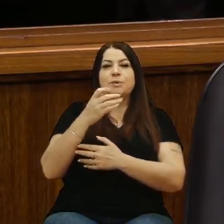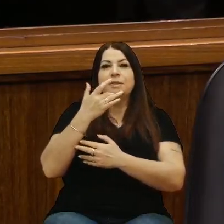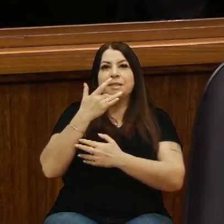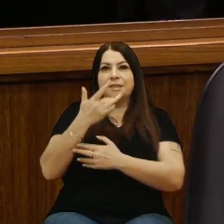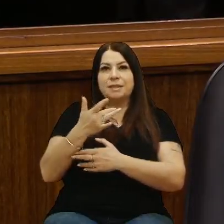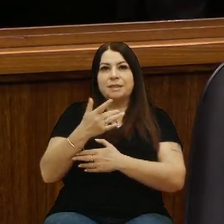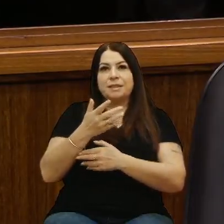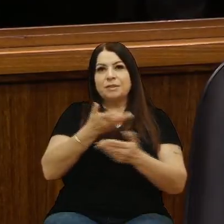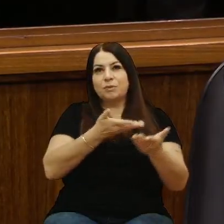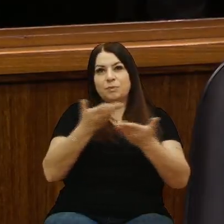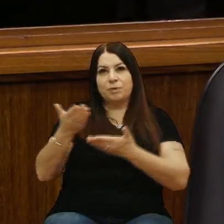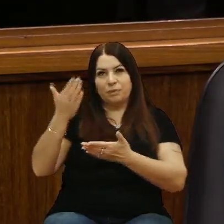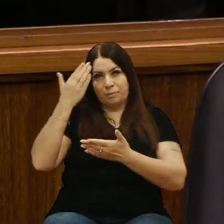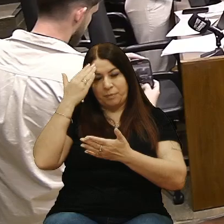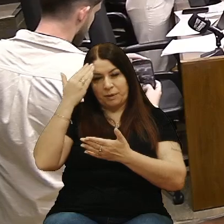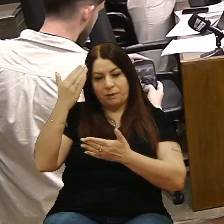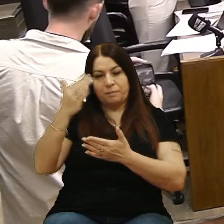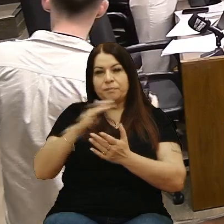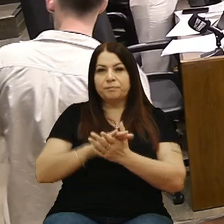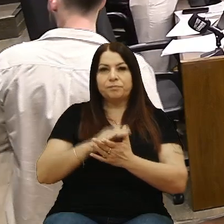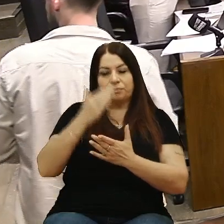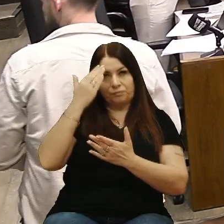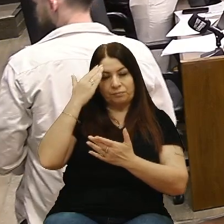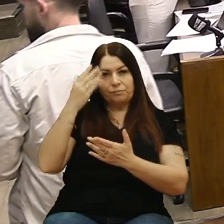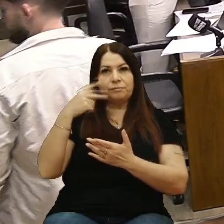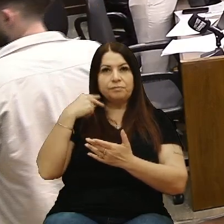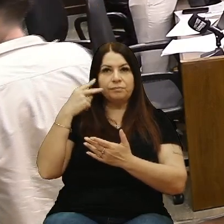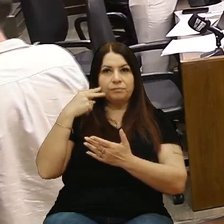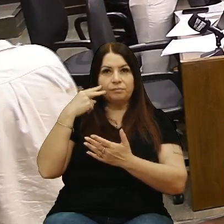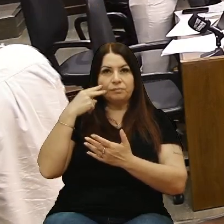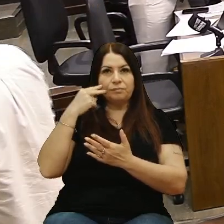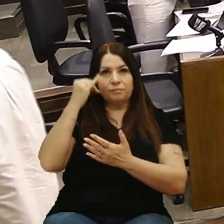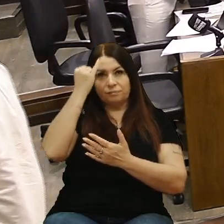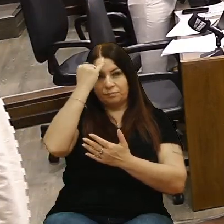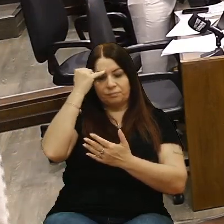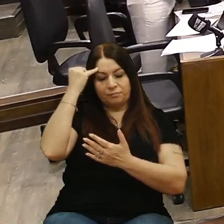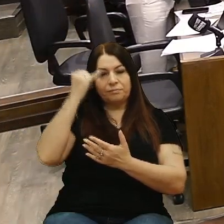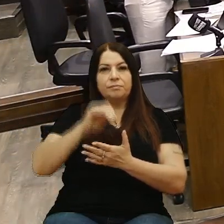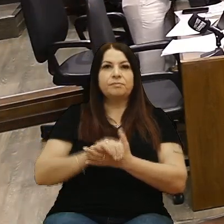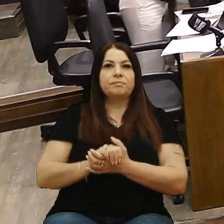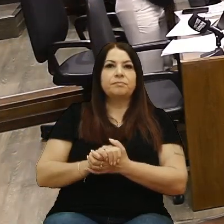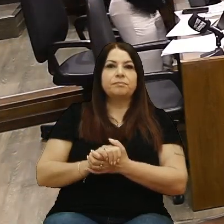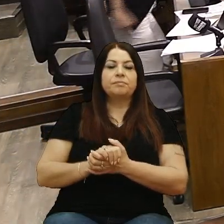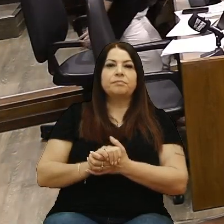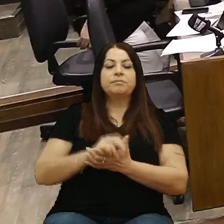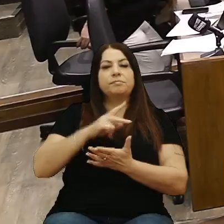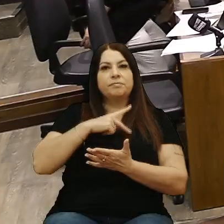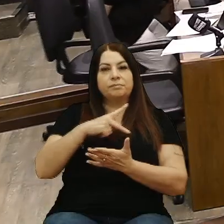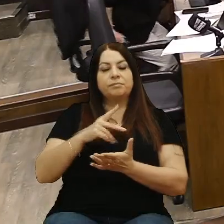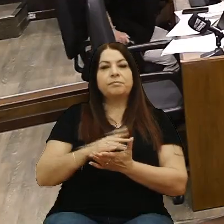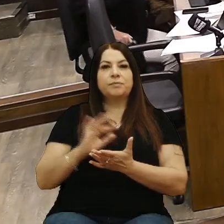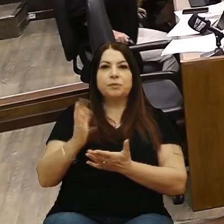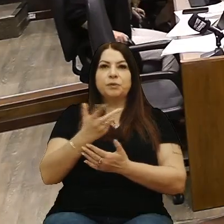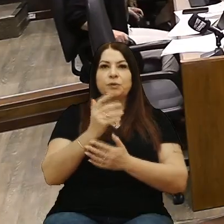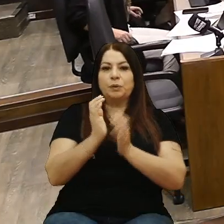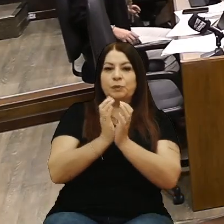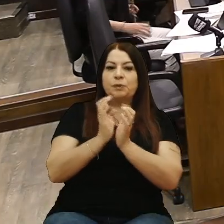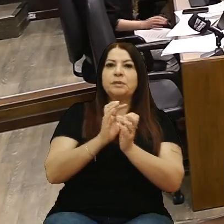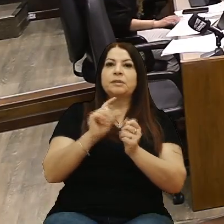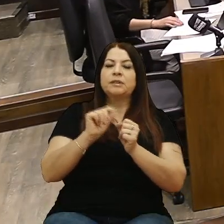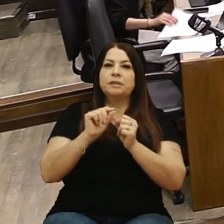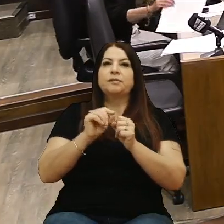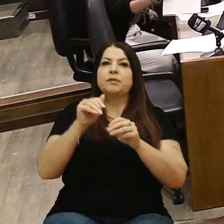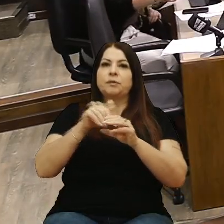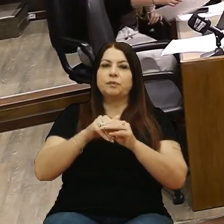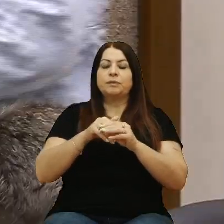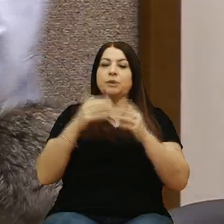aqui o convite. Muito obrigada. Obrigado. Com a palavra, vereador José D'Ambrosio. Senhor presidente, nobres colegas, eu faço um